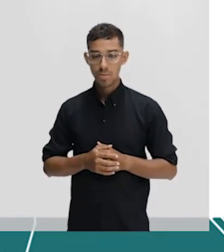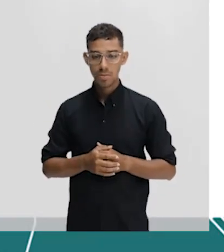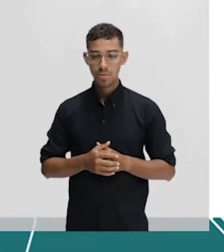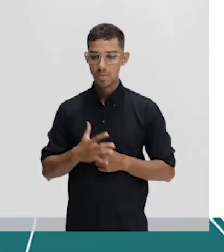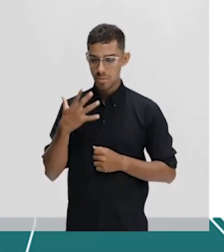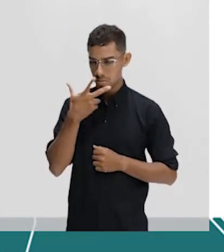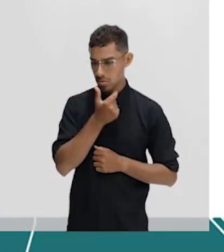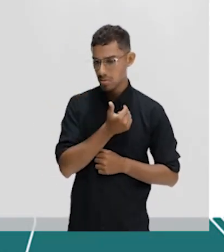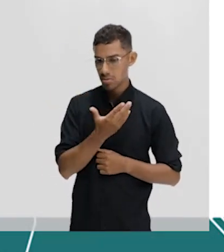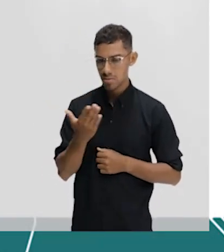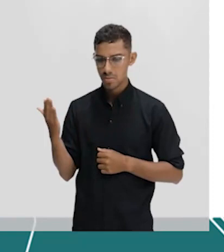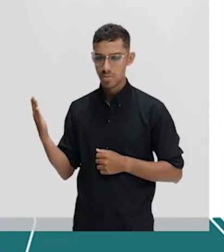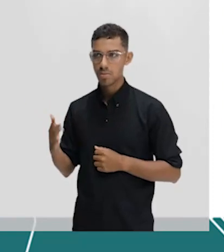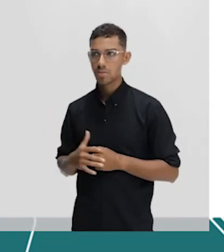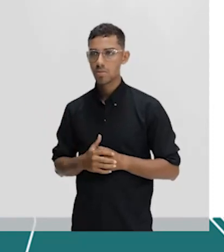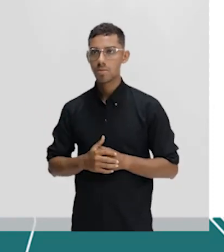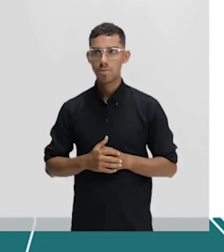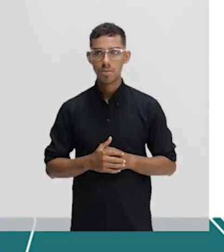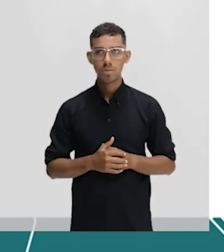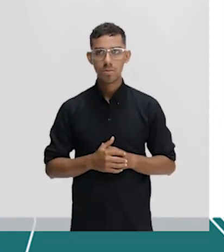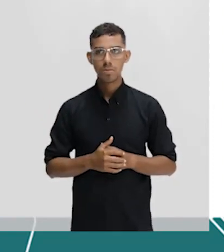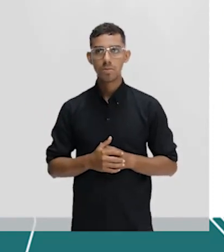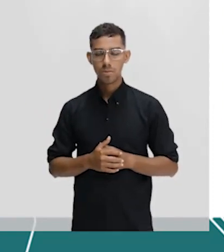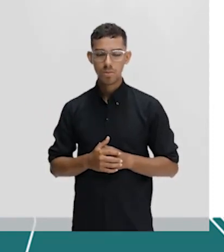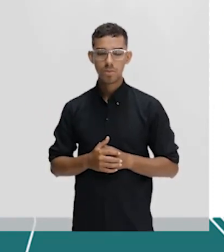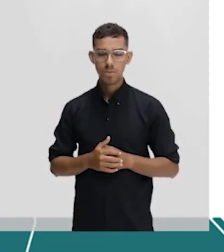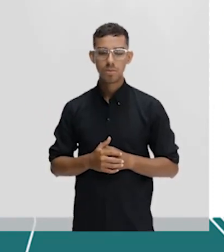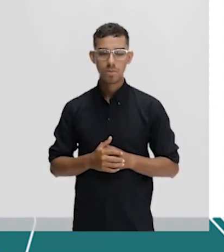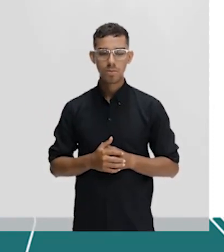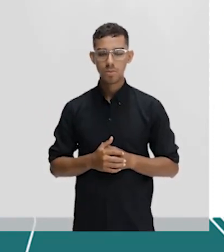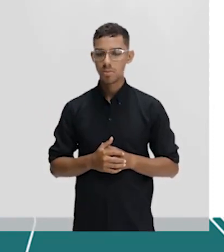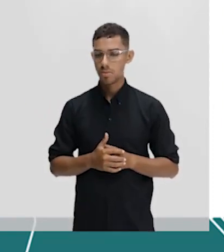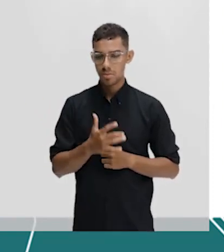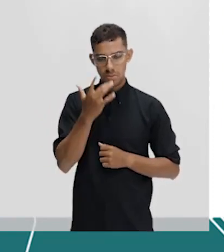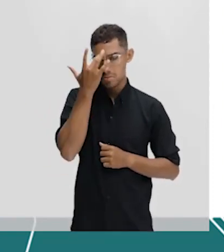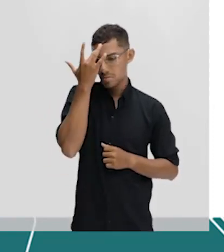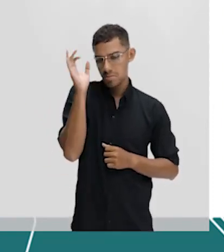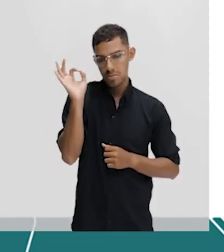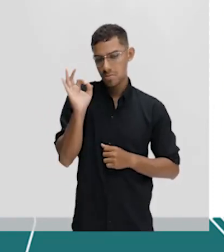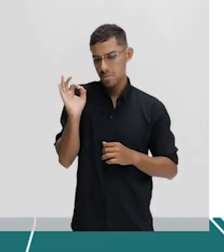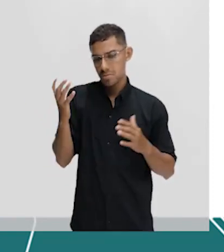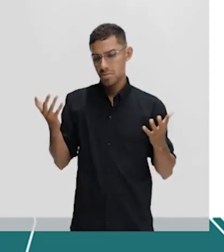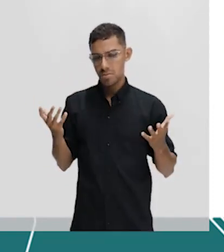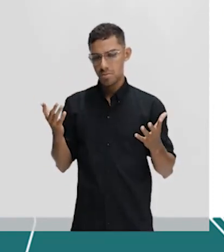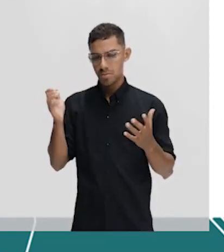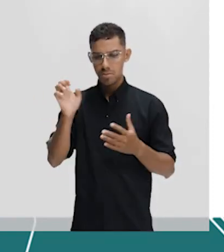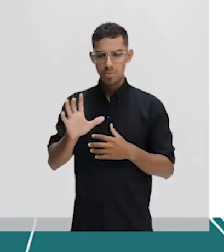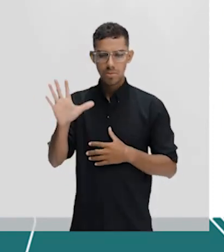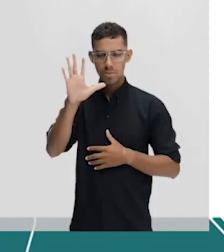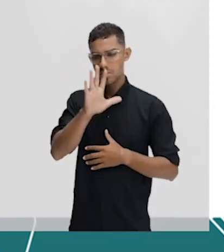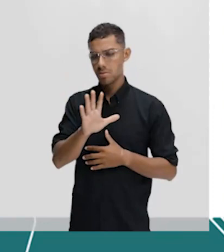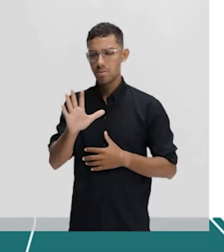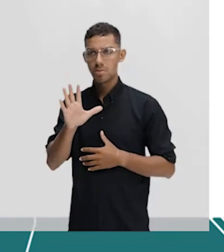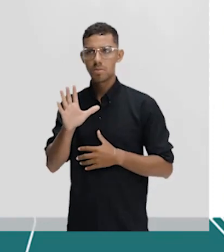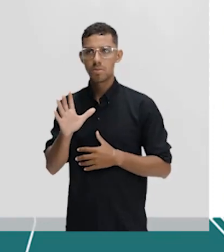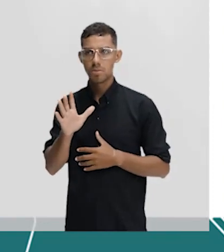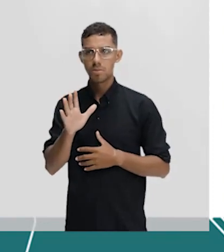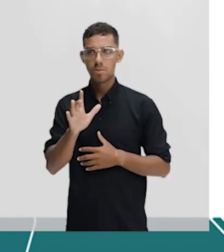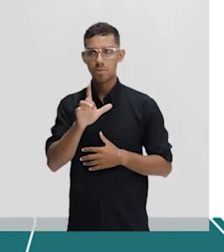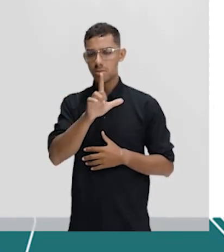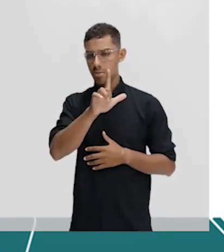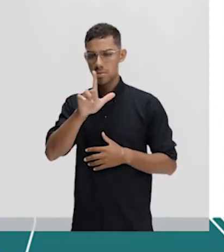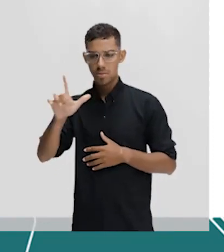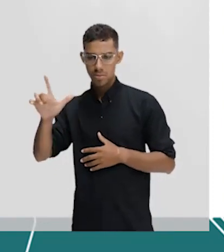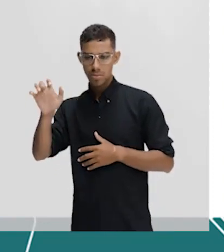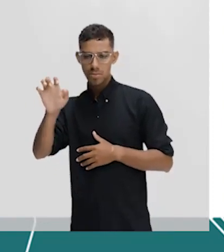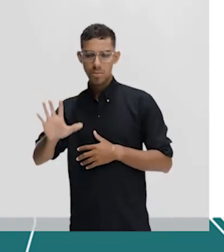Bonito? Professor, eu gostei disso aqui. Gostaria de... Eu também. Eu não sei nem para que lado fica o Azerbaijão. Acho que é na Europa, no leste europeu, de